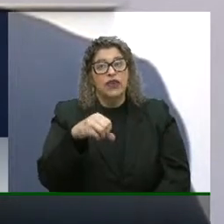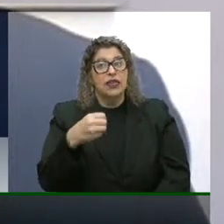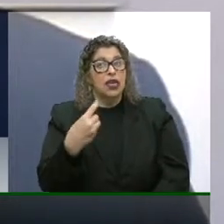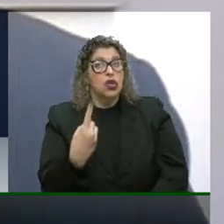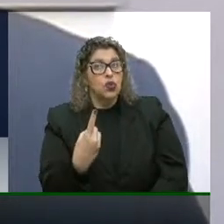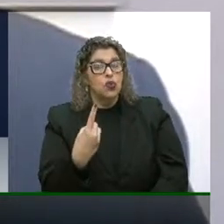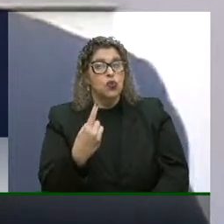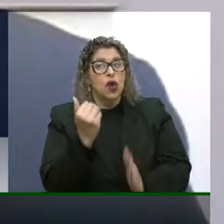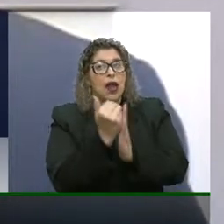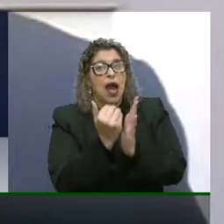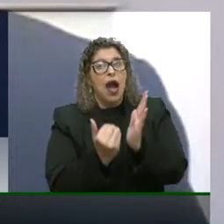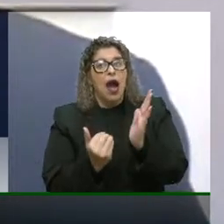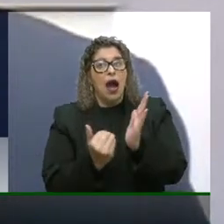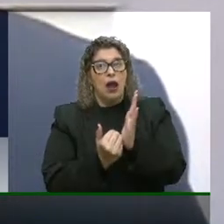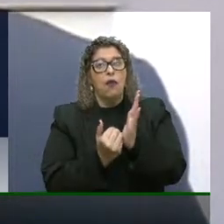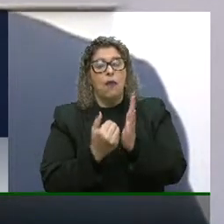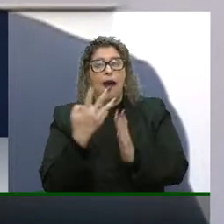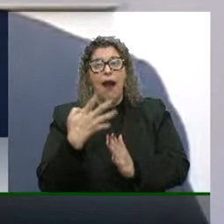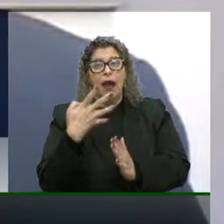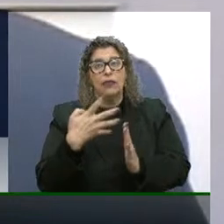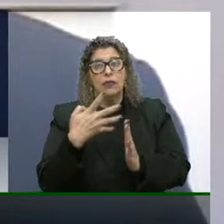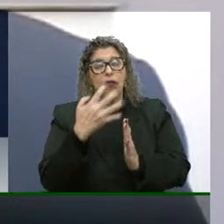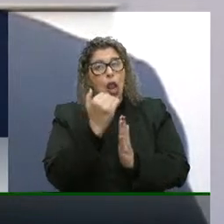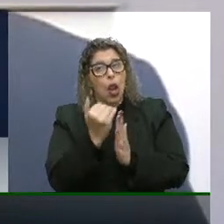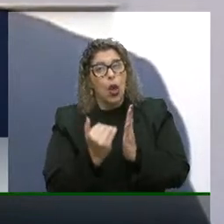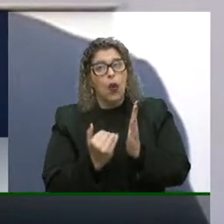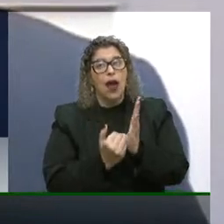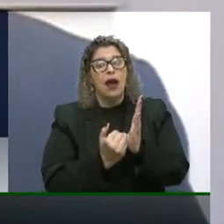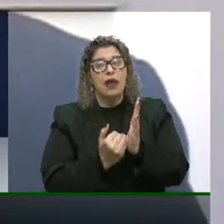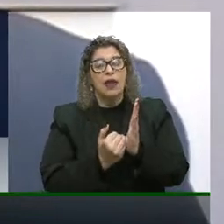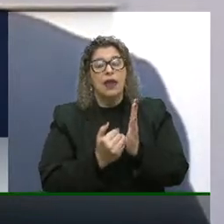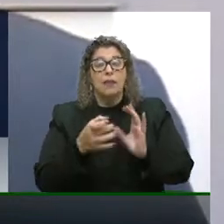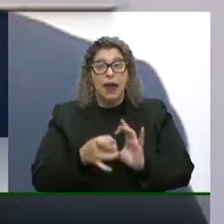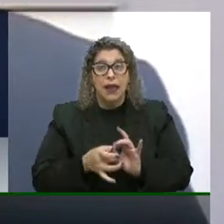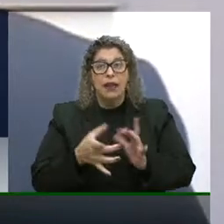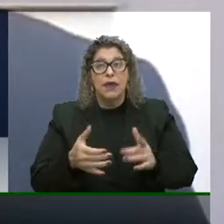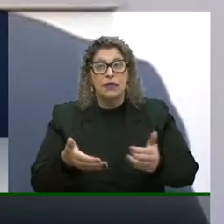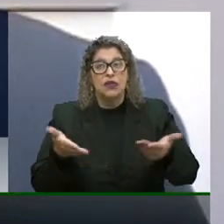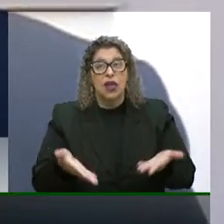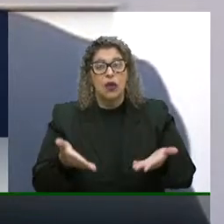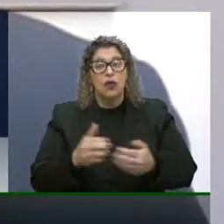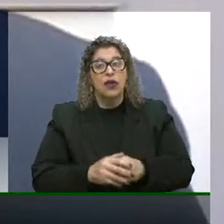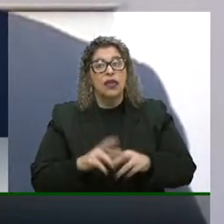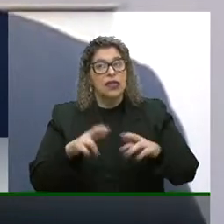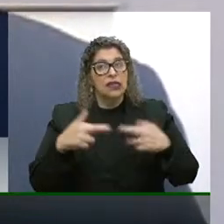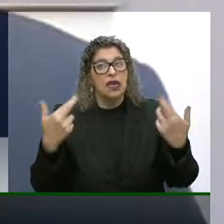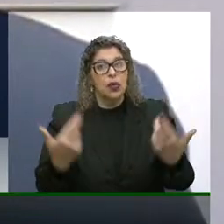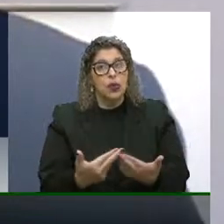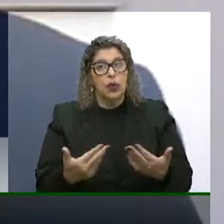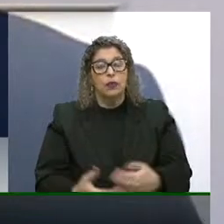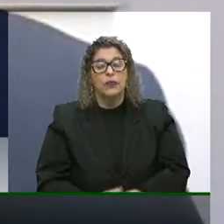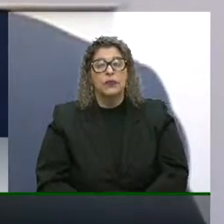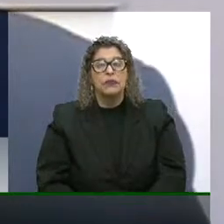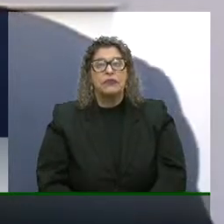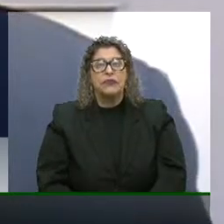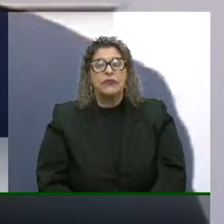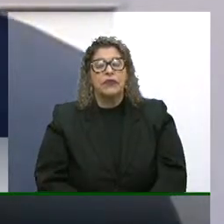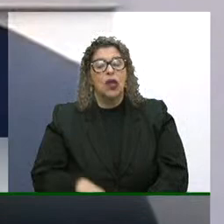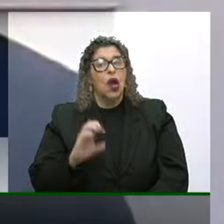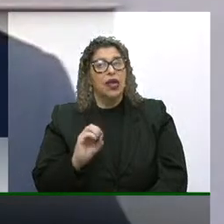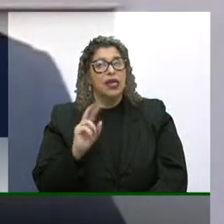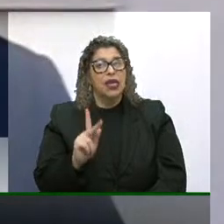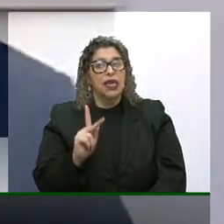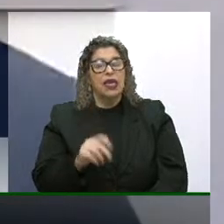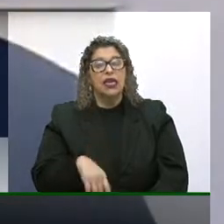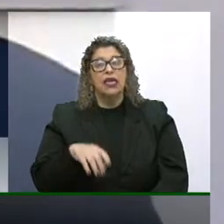quarto para a deliberação nesta sessão solene, senhor presidente. Muito obrigado. Muito obrigado. Ok, deputado